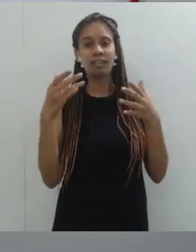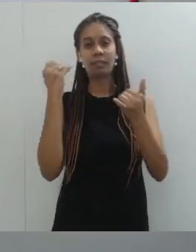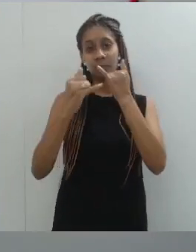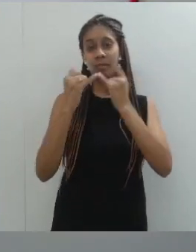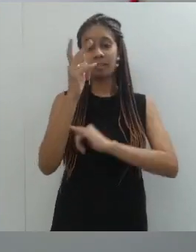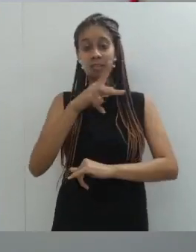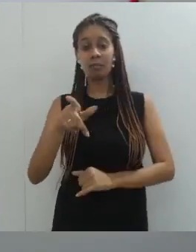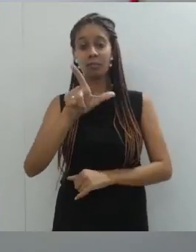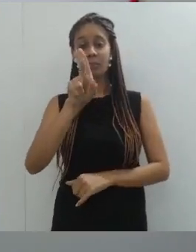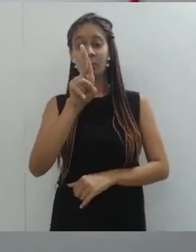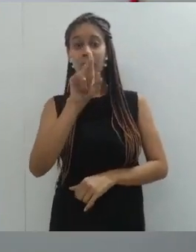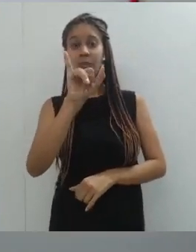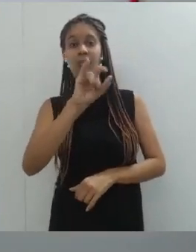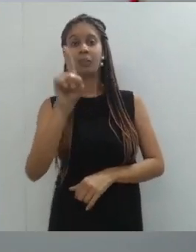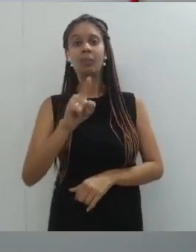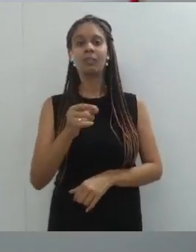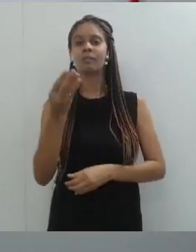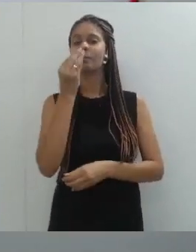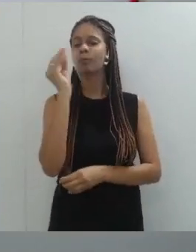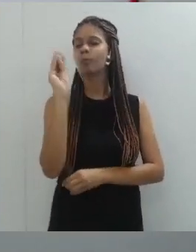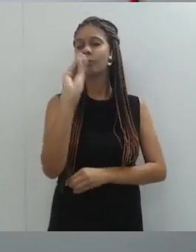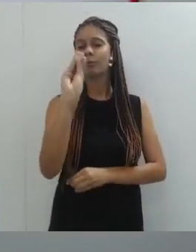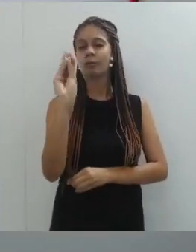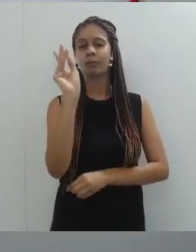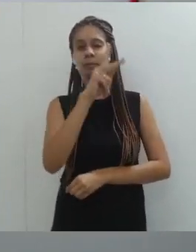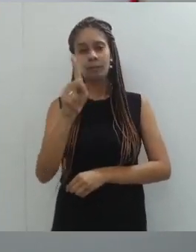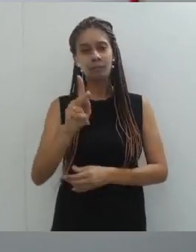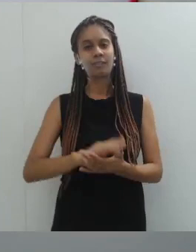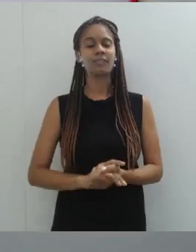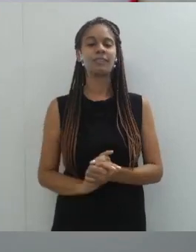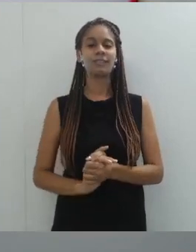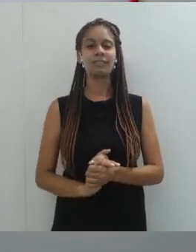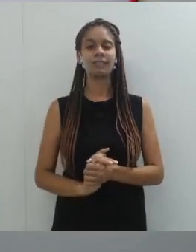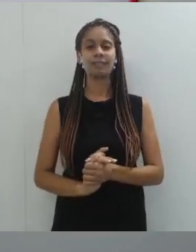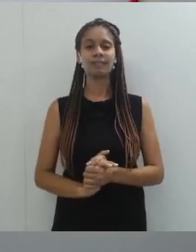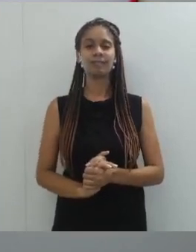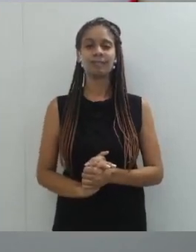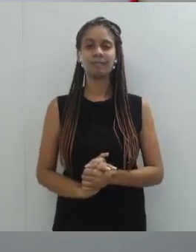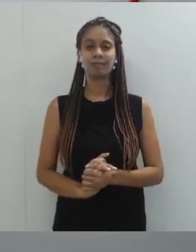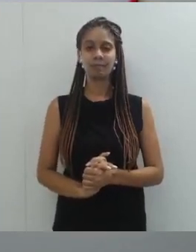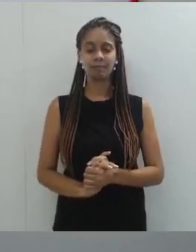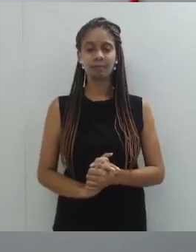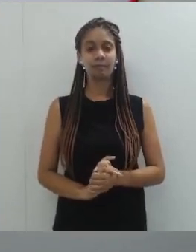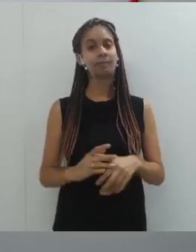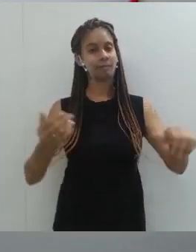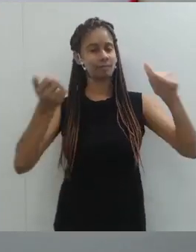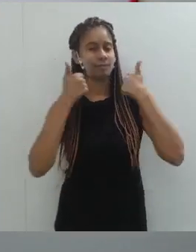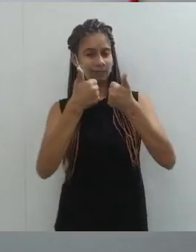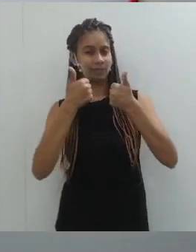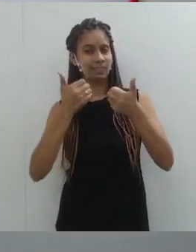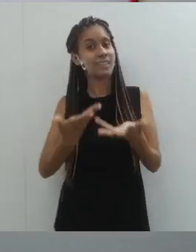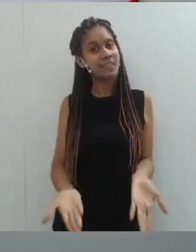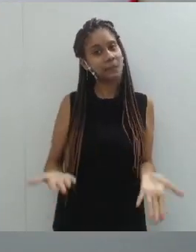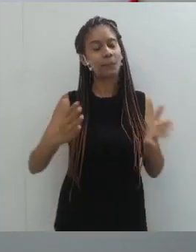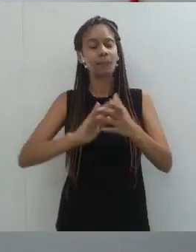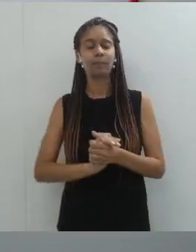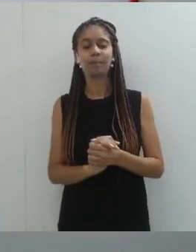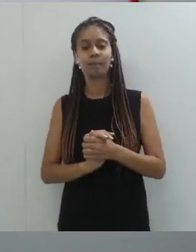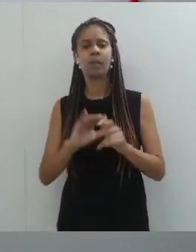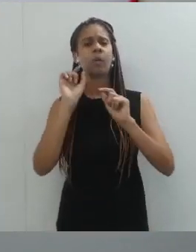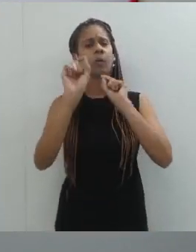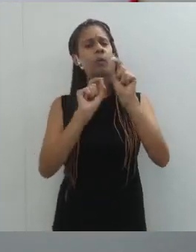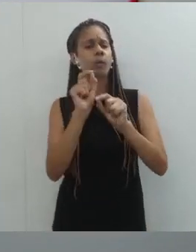portuguesa. Luiz, cheiro do tio Pimpão. Bacana? Então, vê só. O que é que a gente